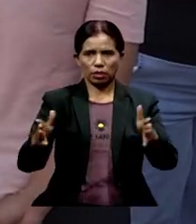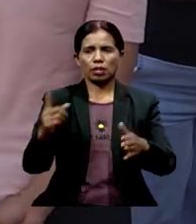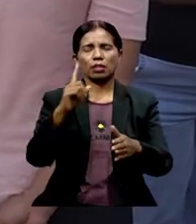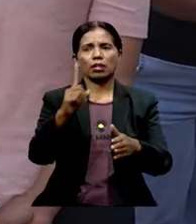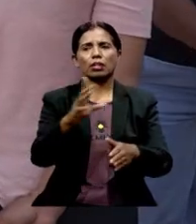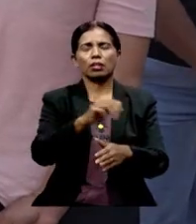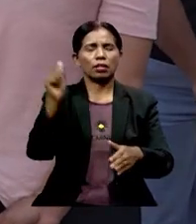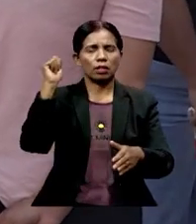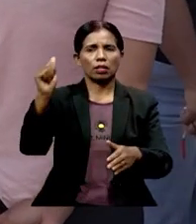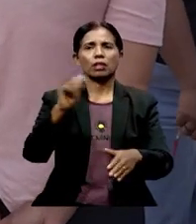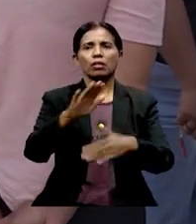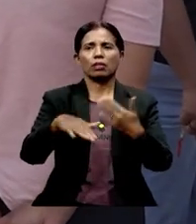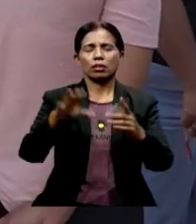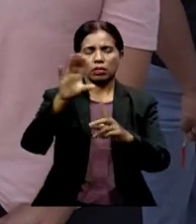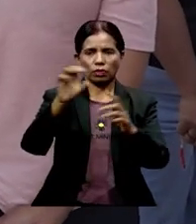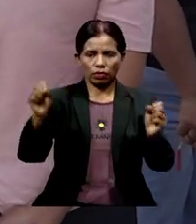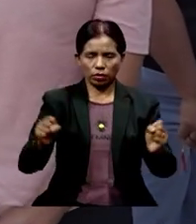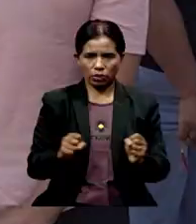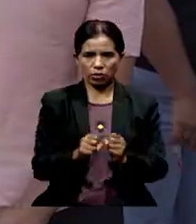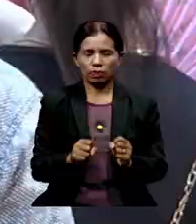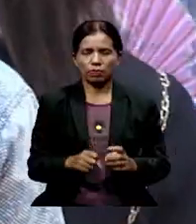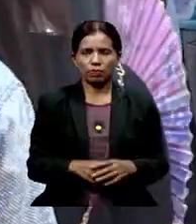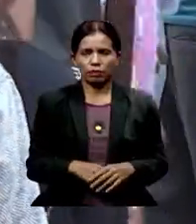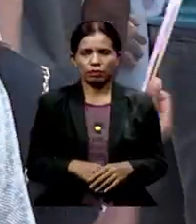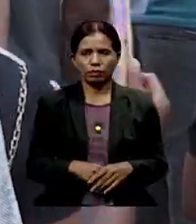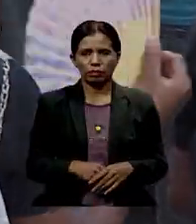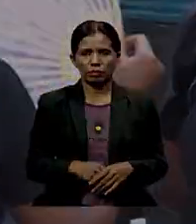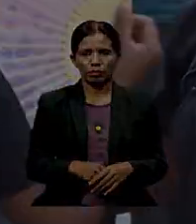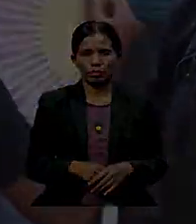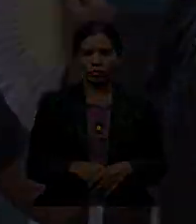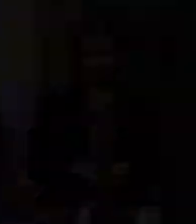candidata anhoto ba chefe suku. Santina de Jesus, Zaime dos Santos, GMN.